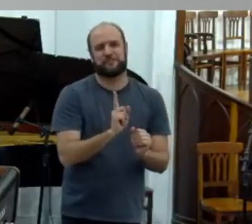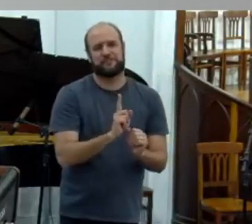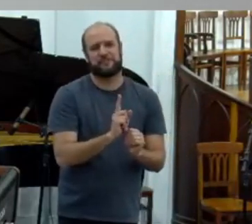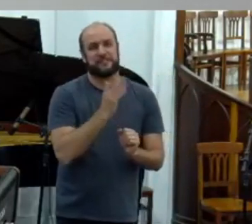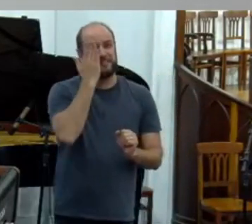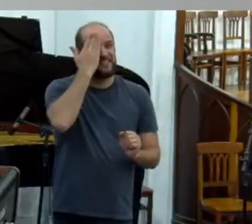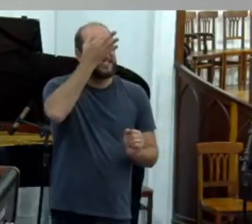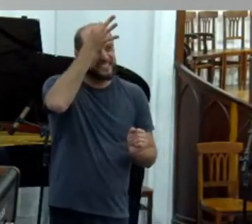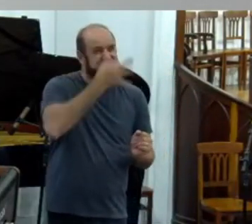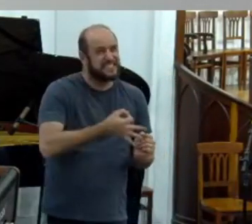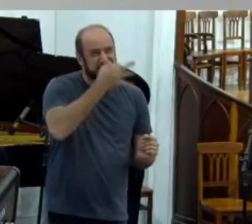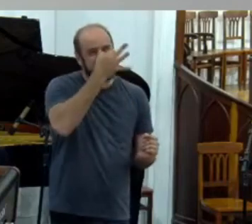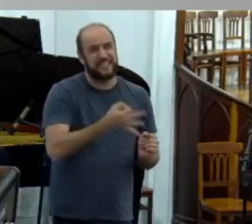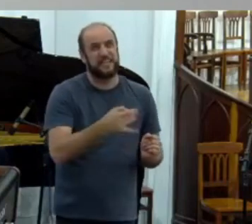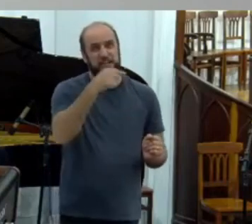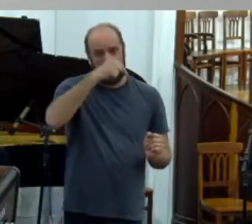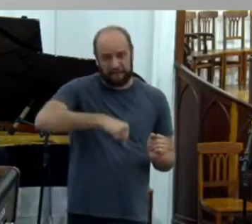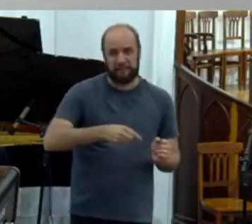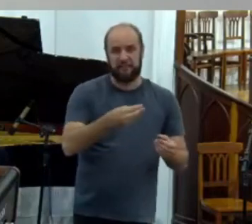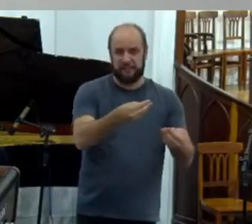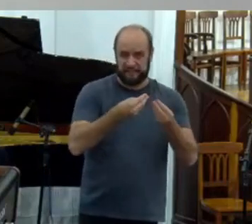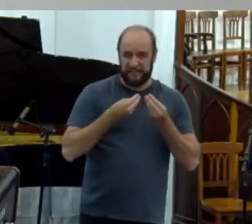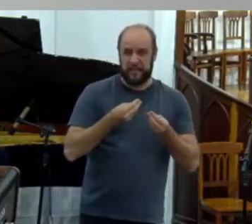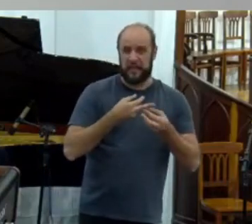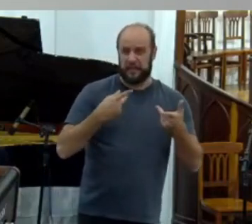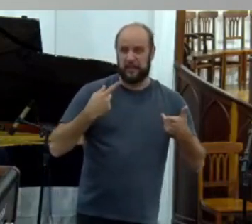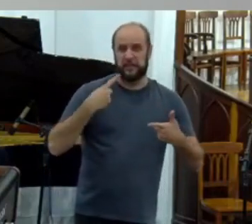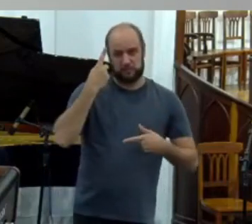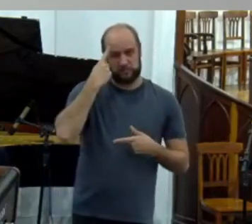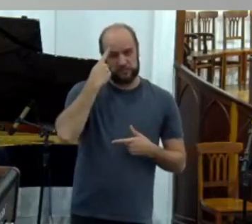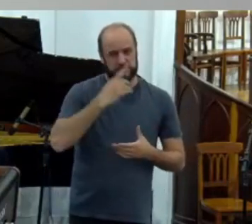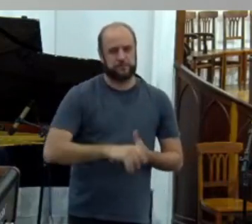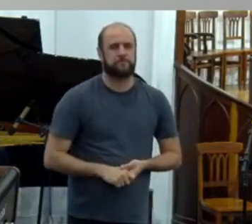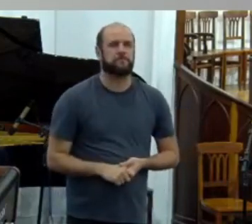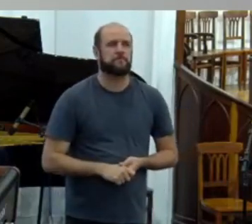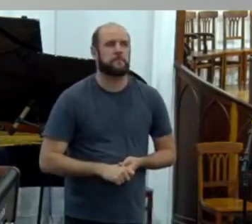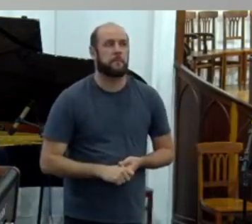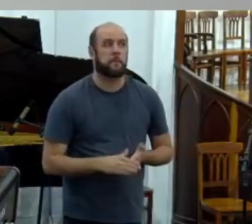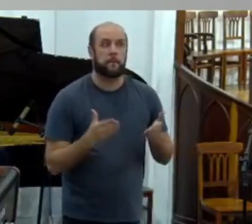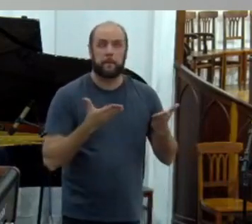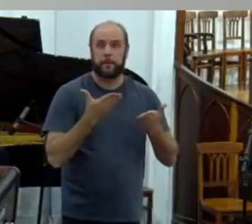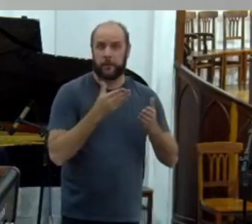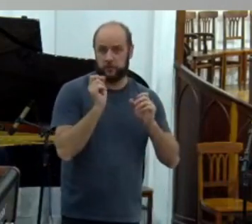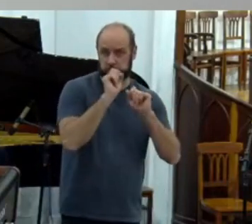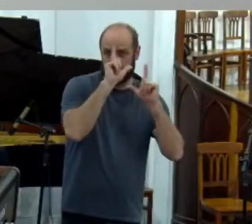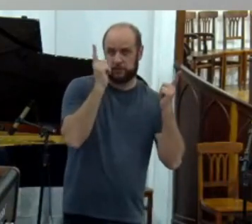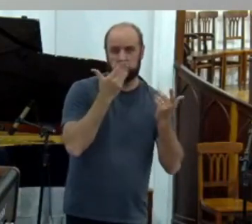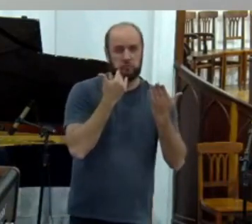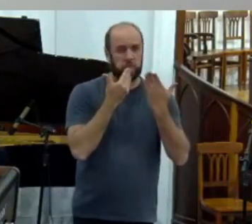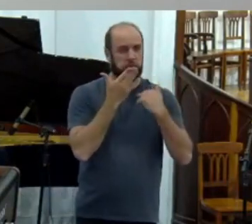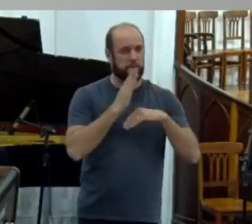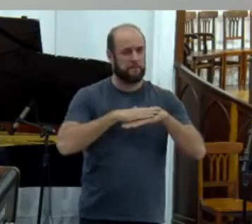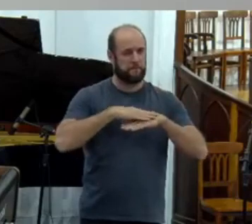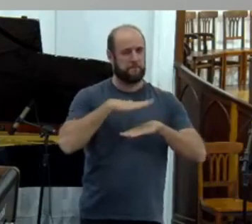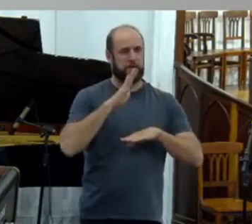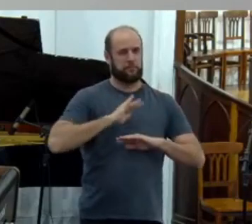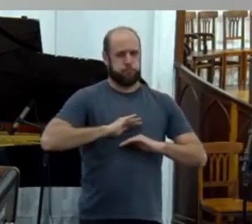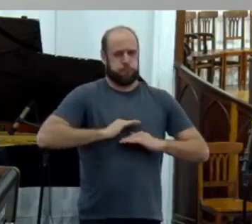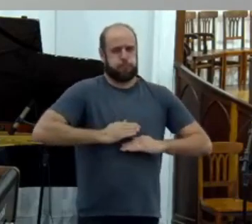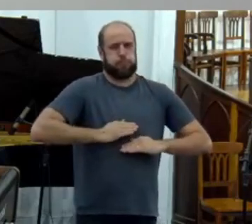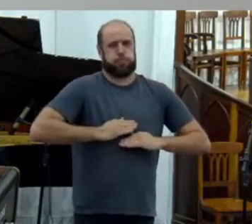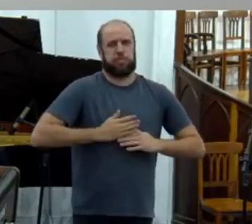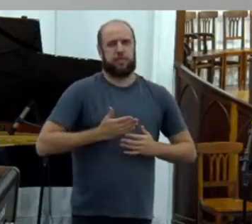que nós pensávamos. Hoje de manhã, ou no almoço, talvez exageramos um pouco na comida. E nós não